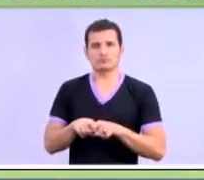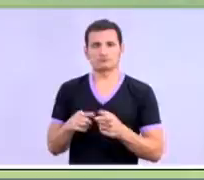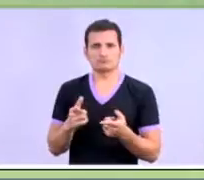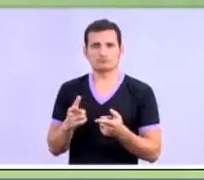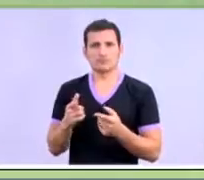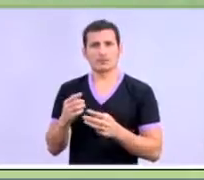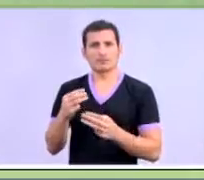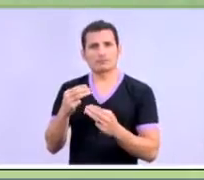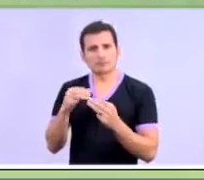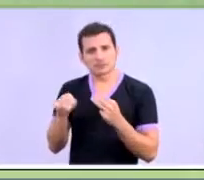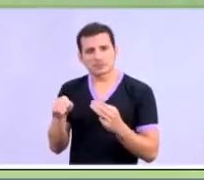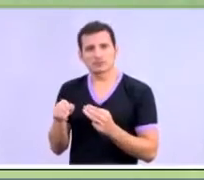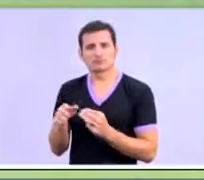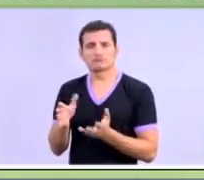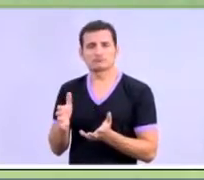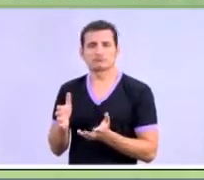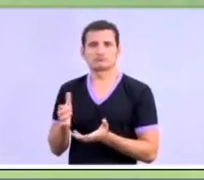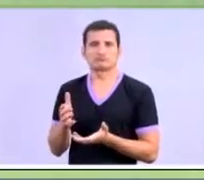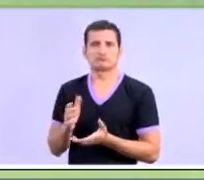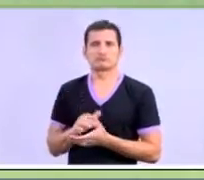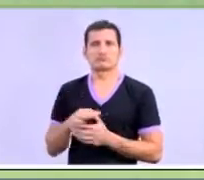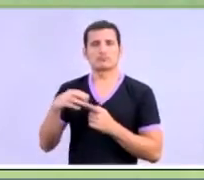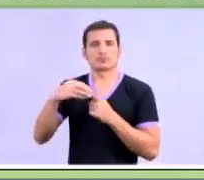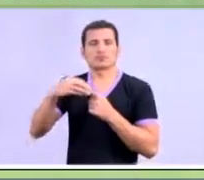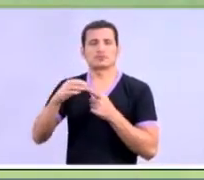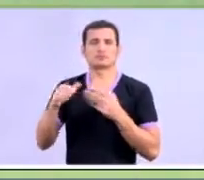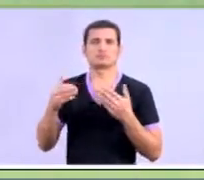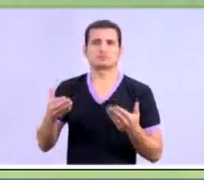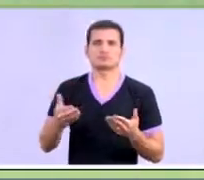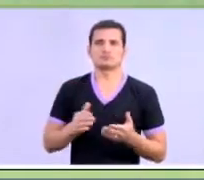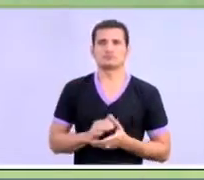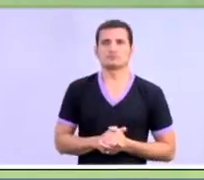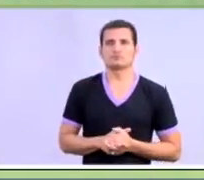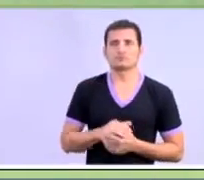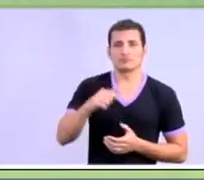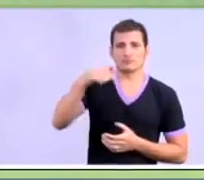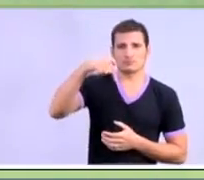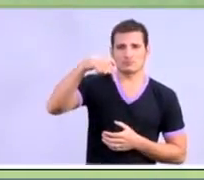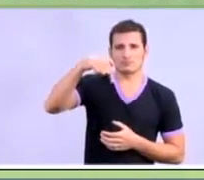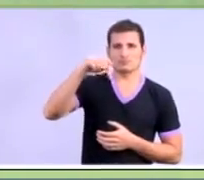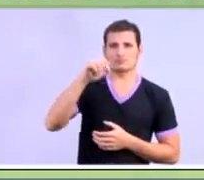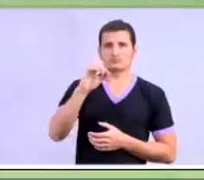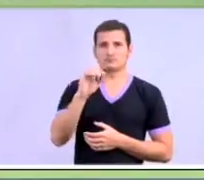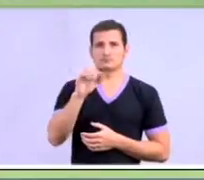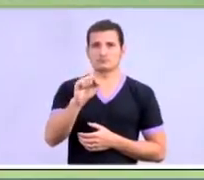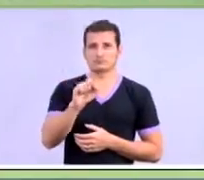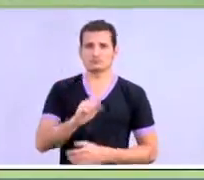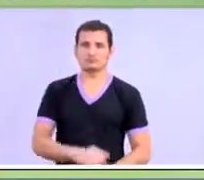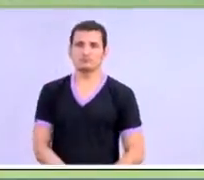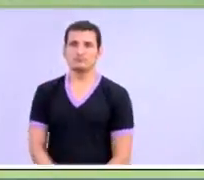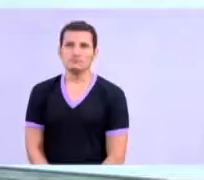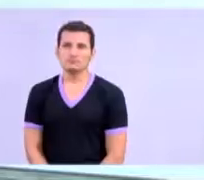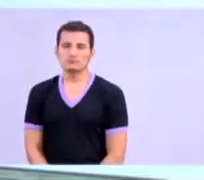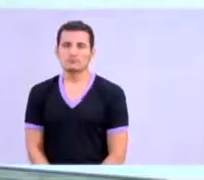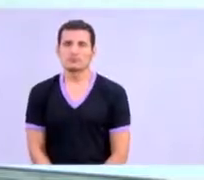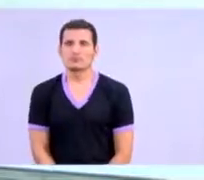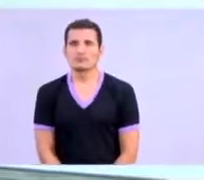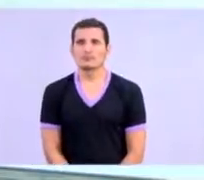mensagens de acordo com prioridades, o QoS. Vamos voltar a falar do QoS e vamos pensar aí